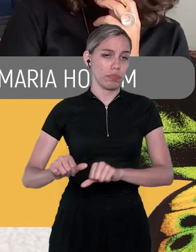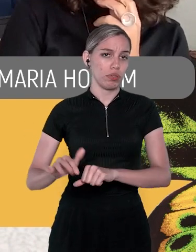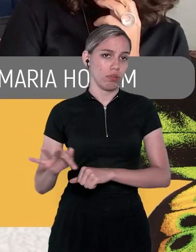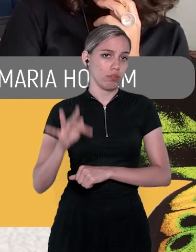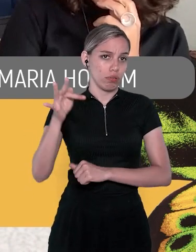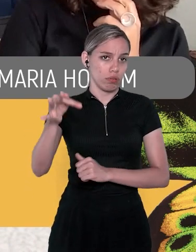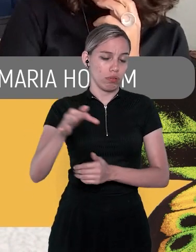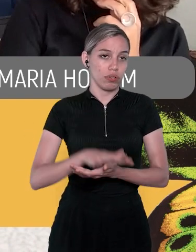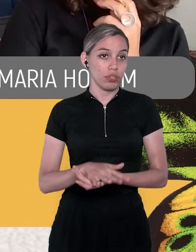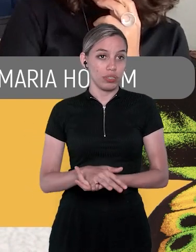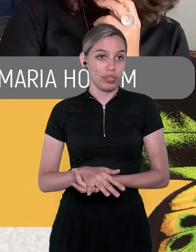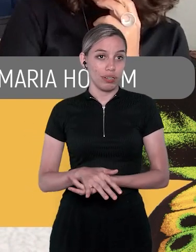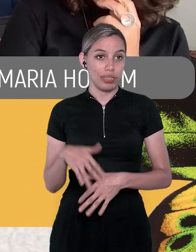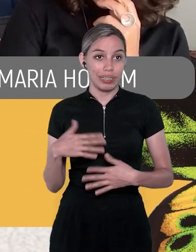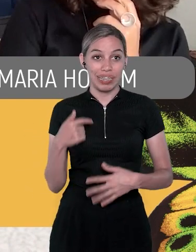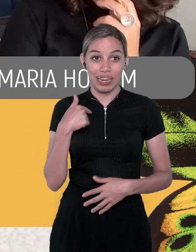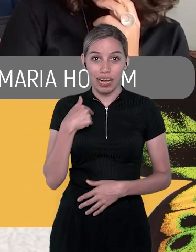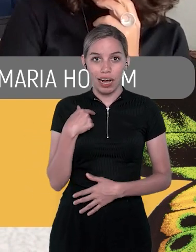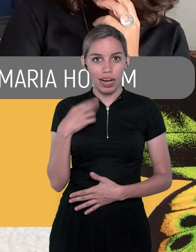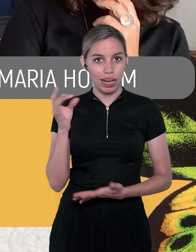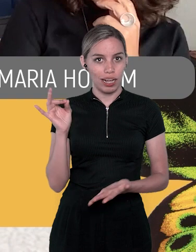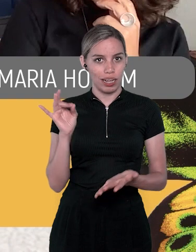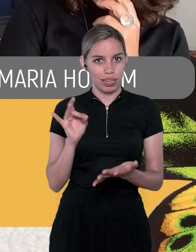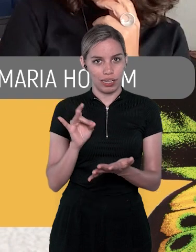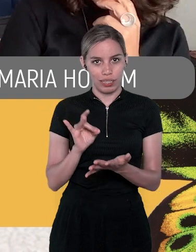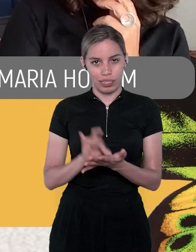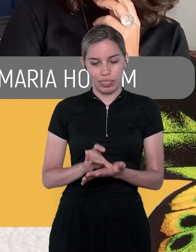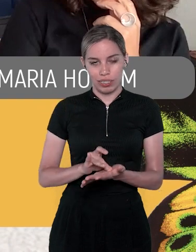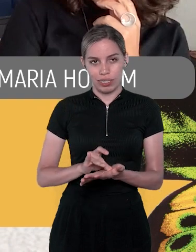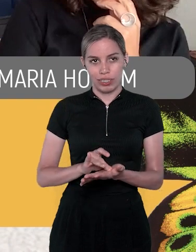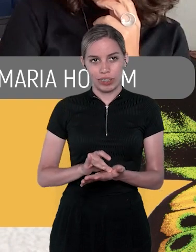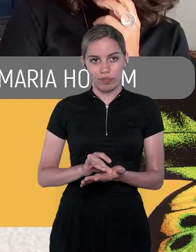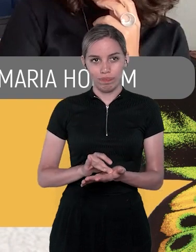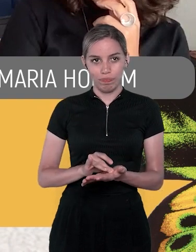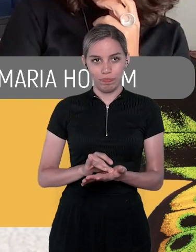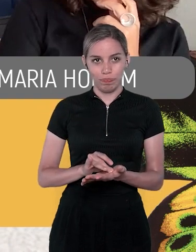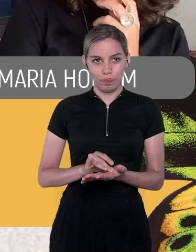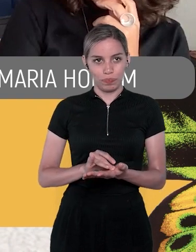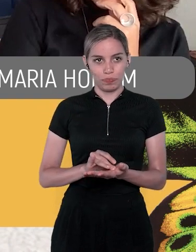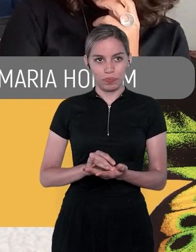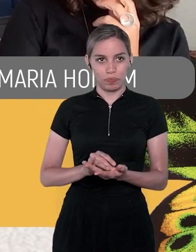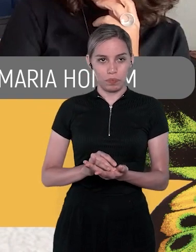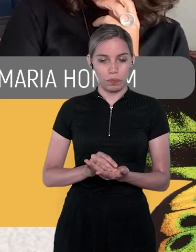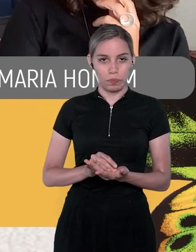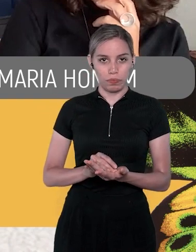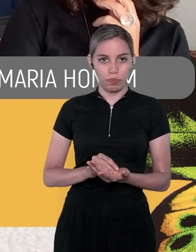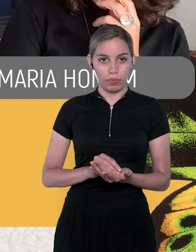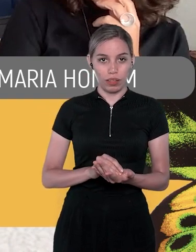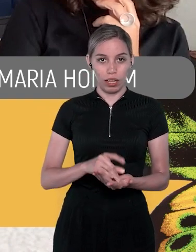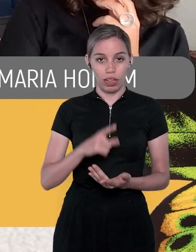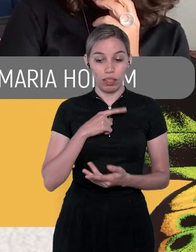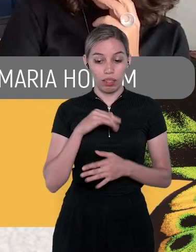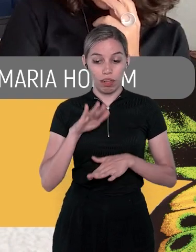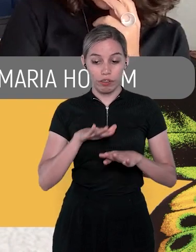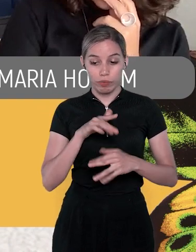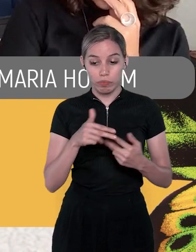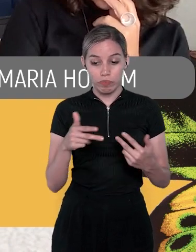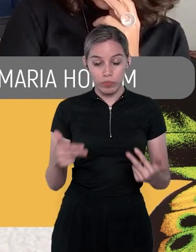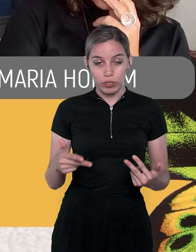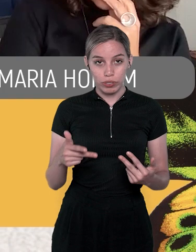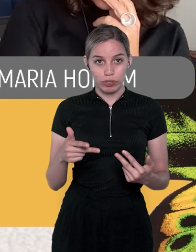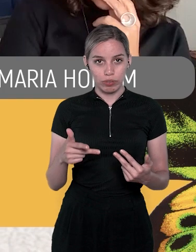Então, eu realmente, quer dizer, foi deliberado de deixar algumas